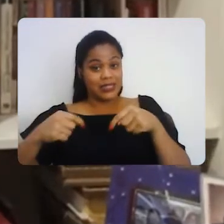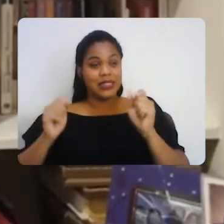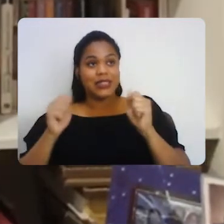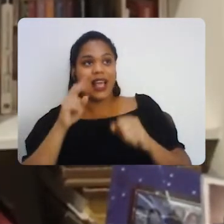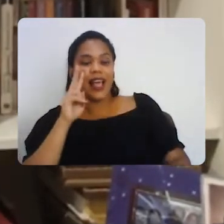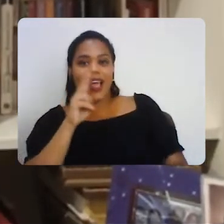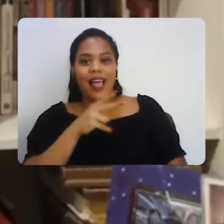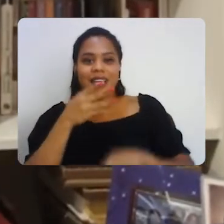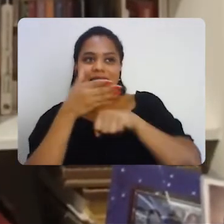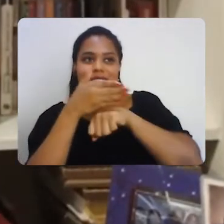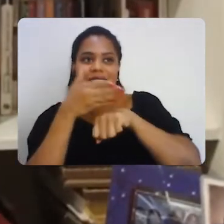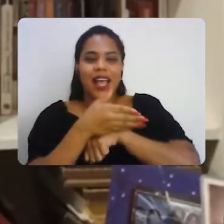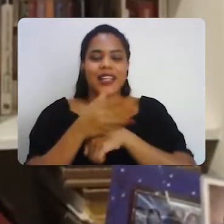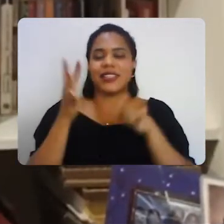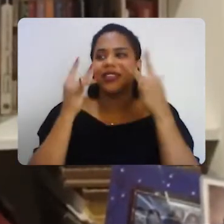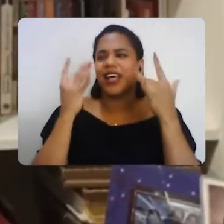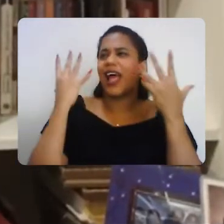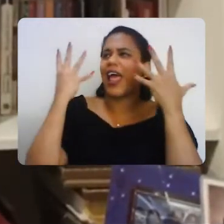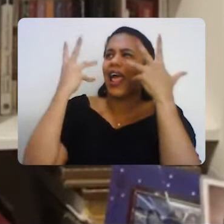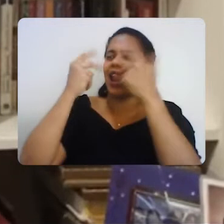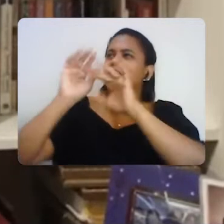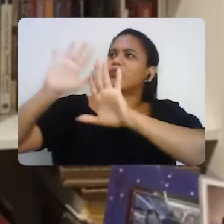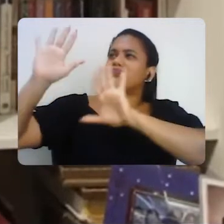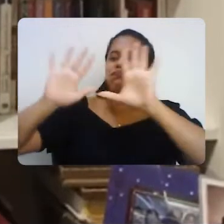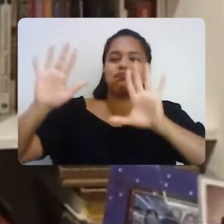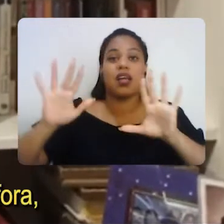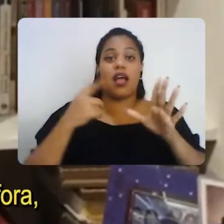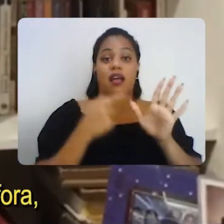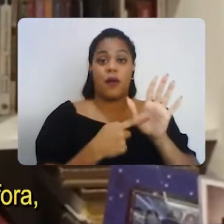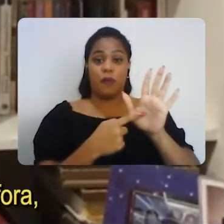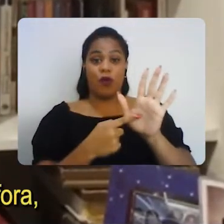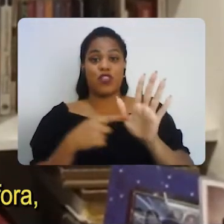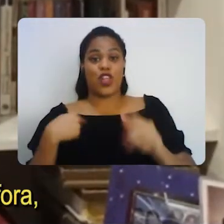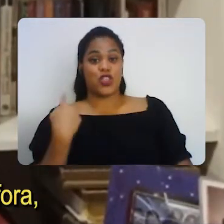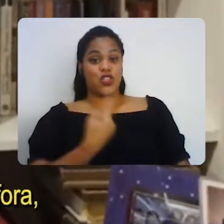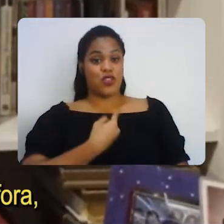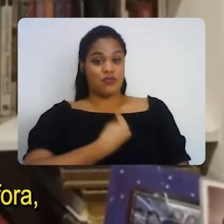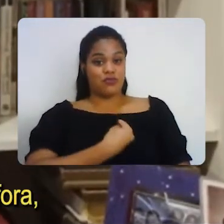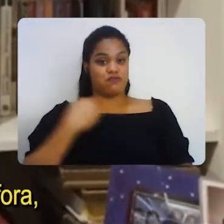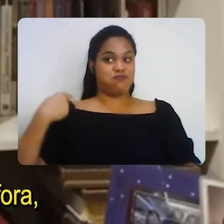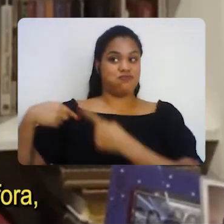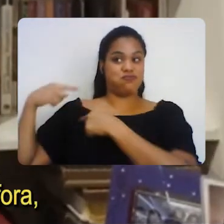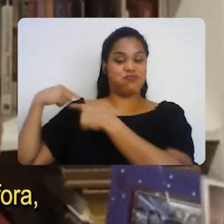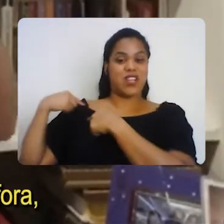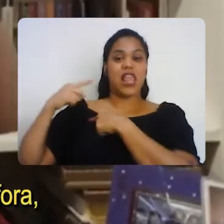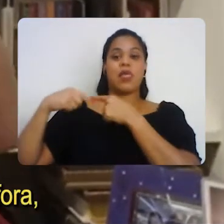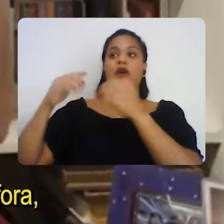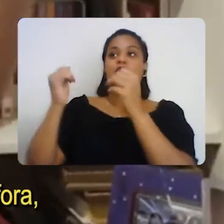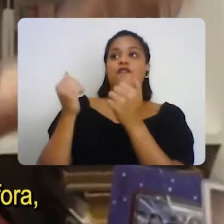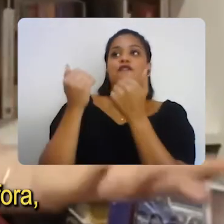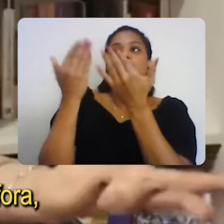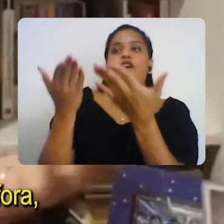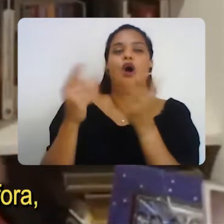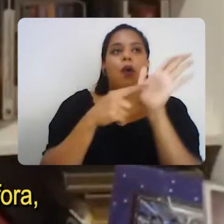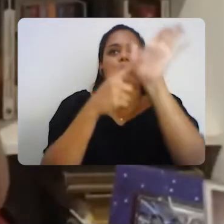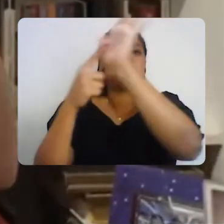daqui, ter acesso a um espetáculo tão bonito, né? E que representa a nossa raiz, e depois também poder ser levado